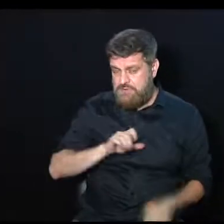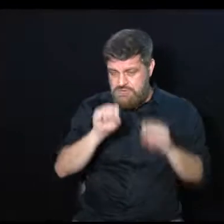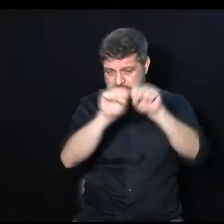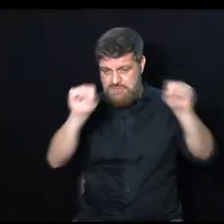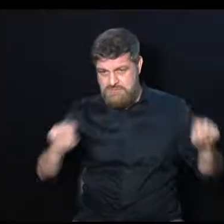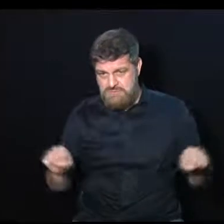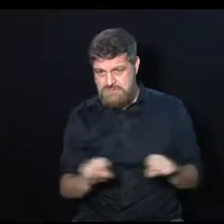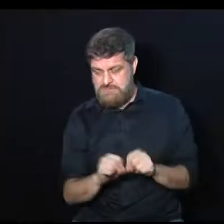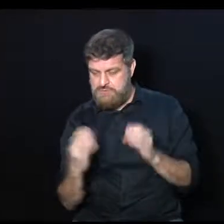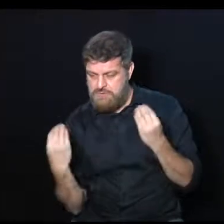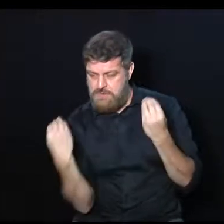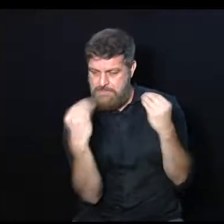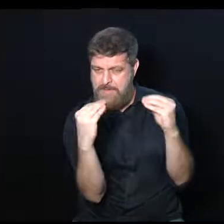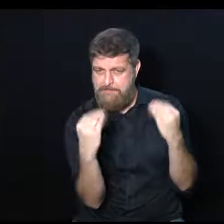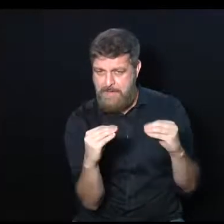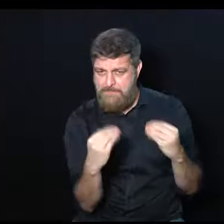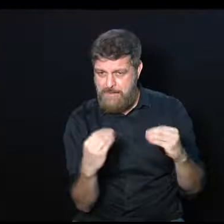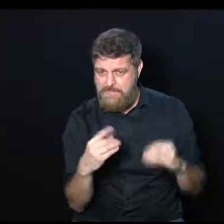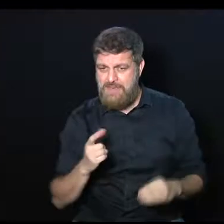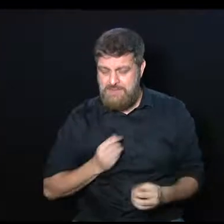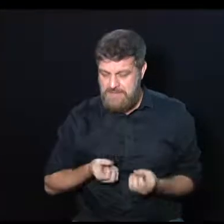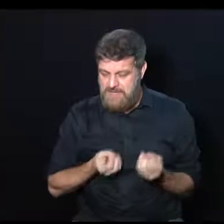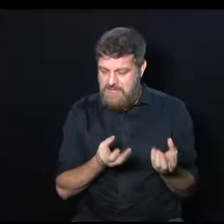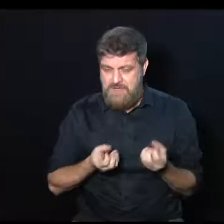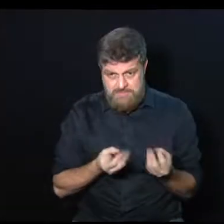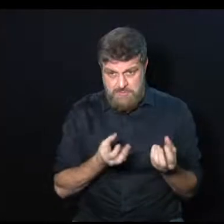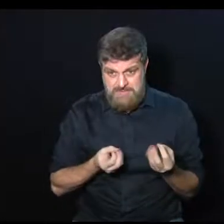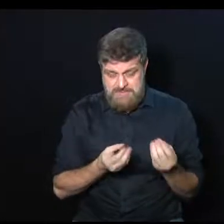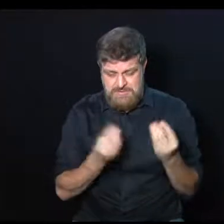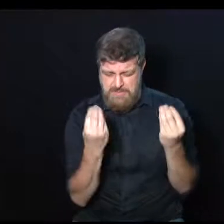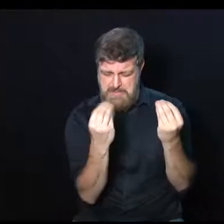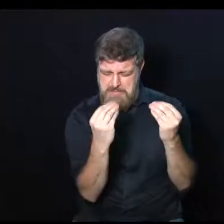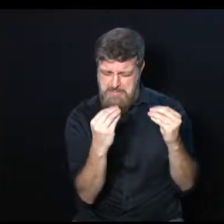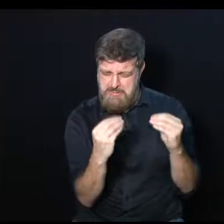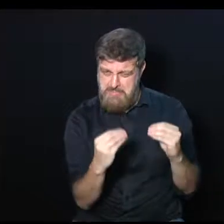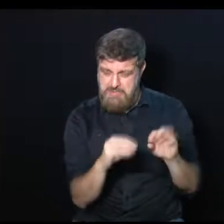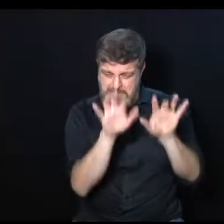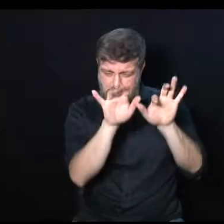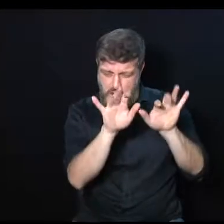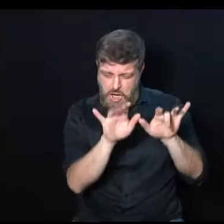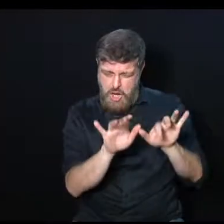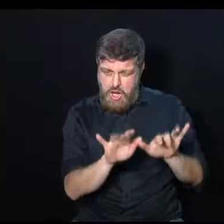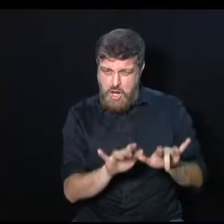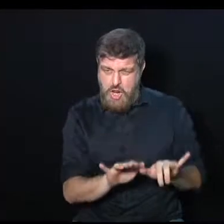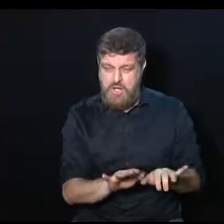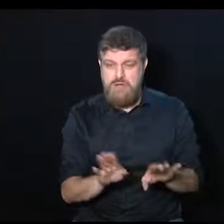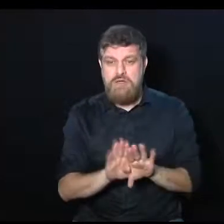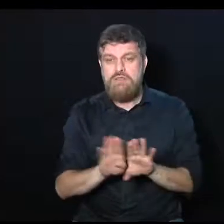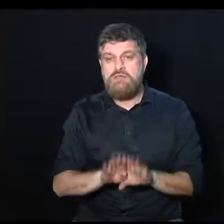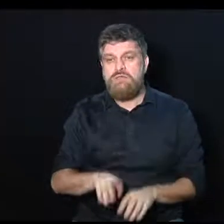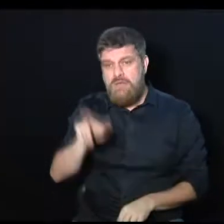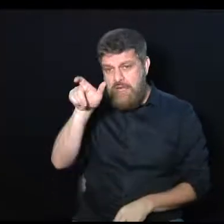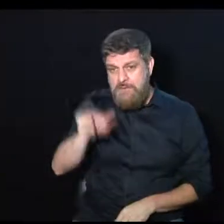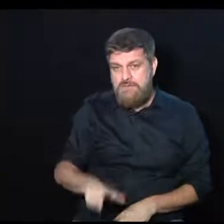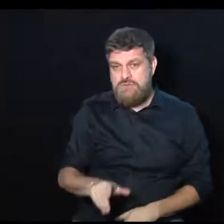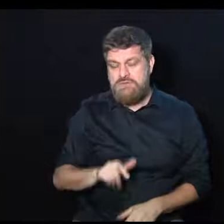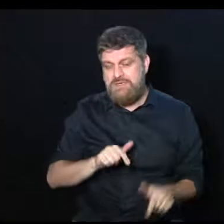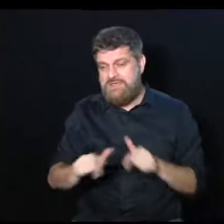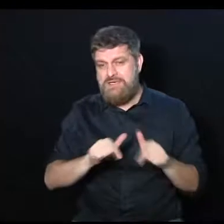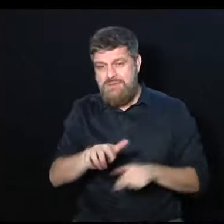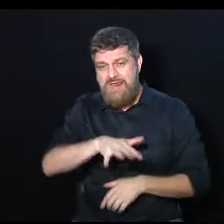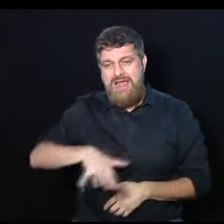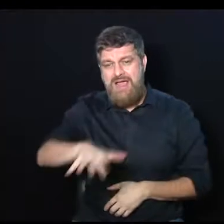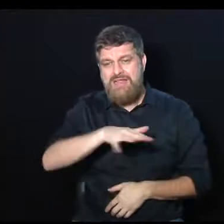que chama DataTox, que é a informação em tempo real, e os servidores desse DataTox estão